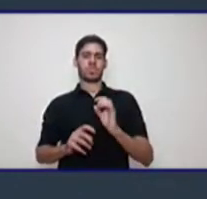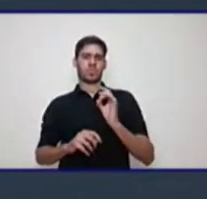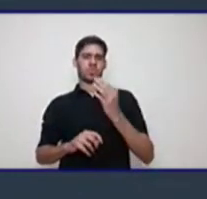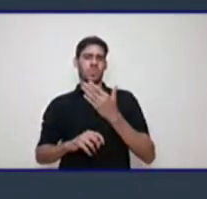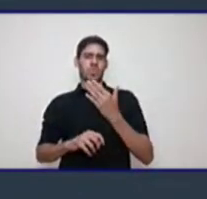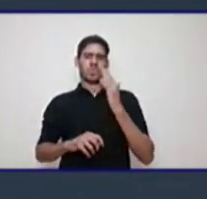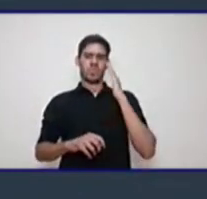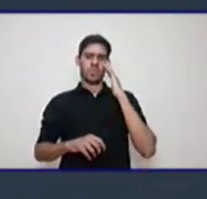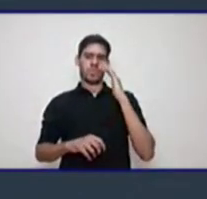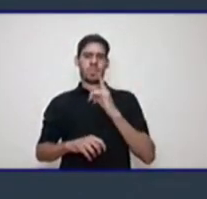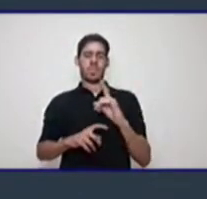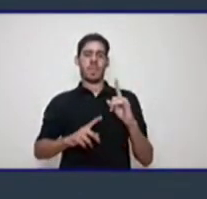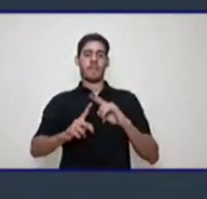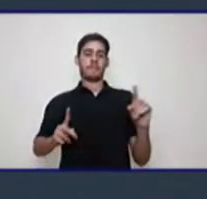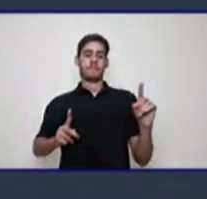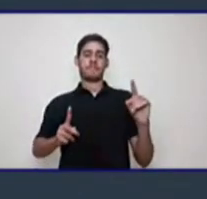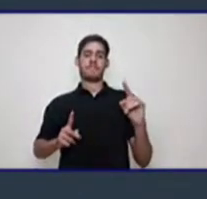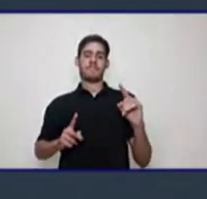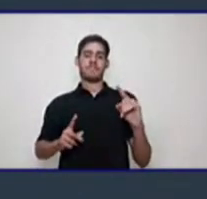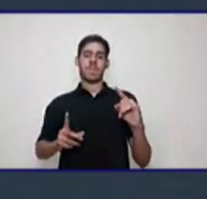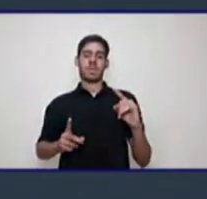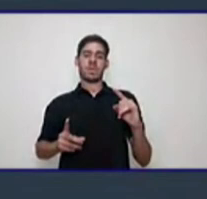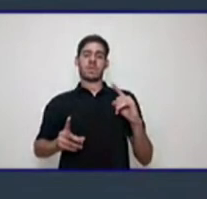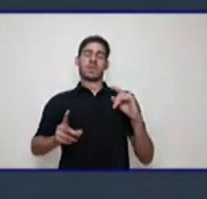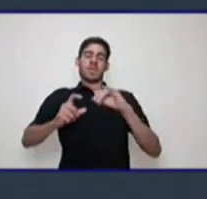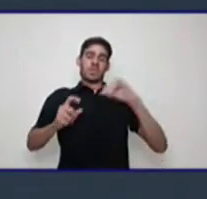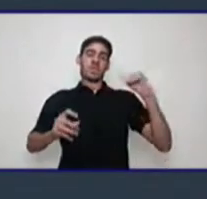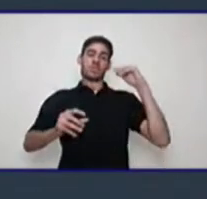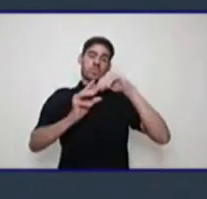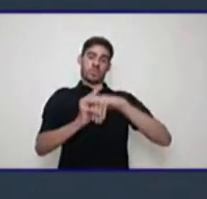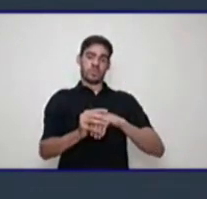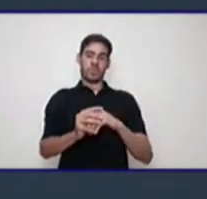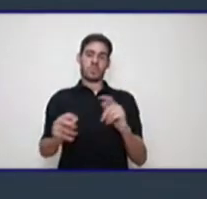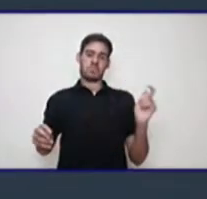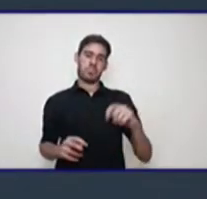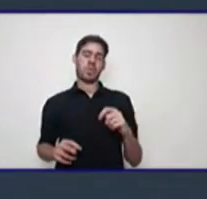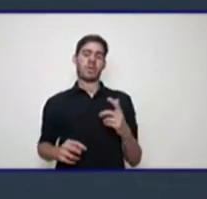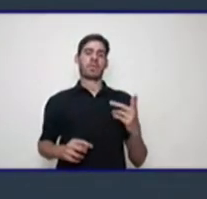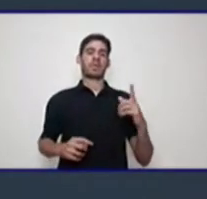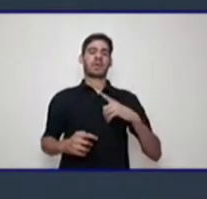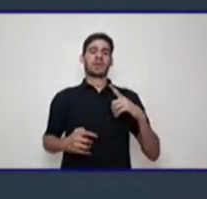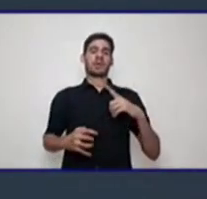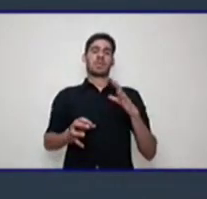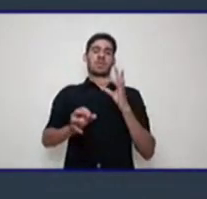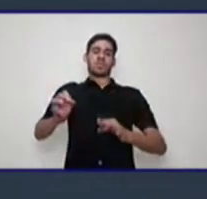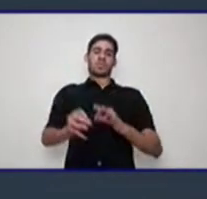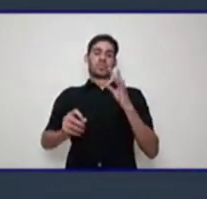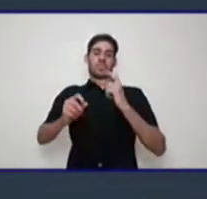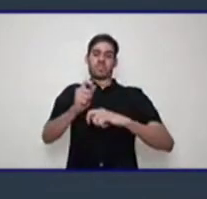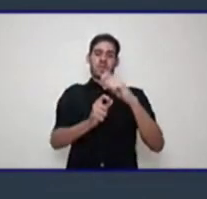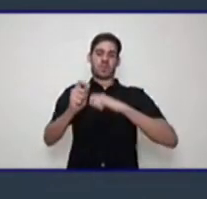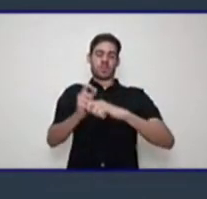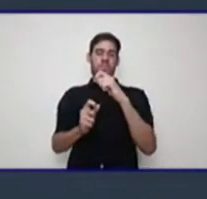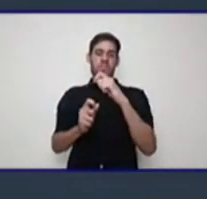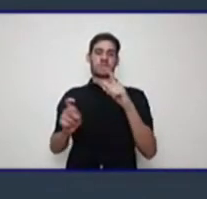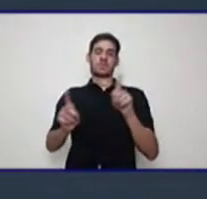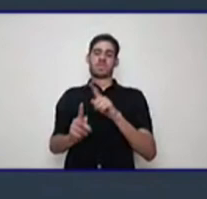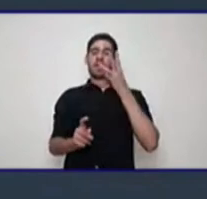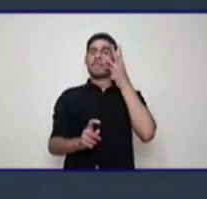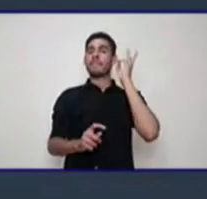julgamento, mas na declaração de voto faço constar que, embora fosse um julgamento administrativo, também do